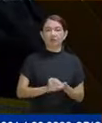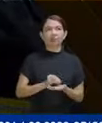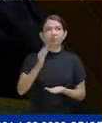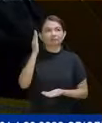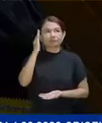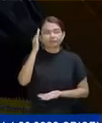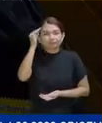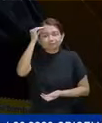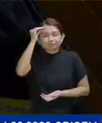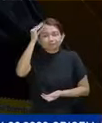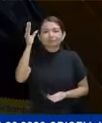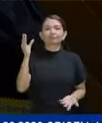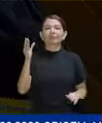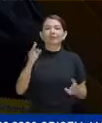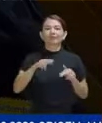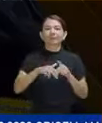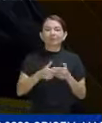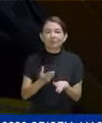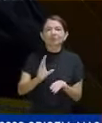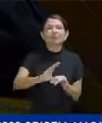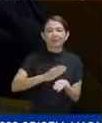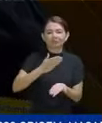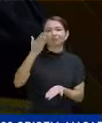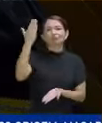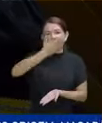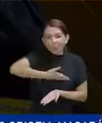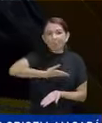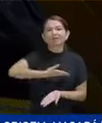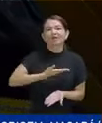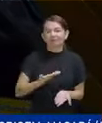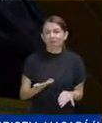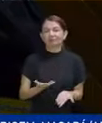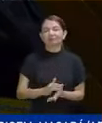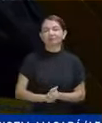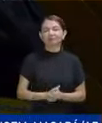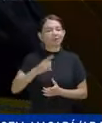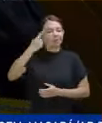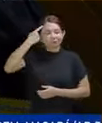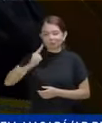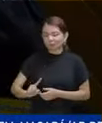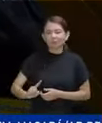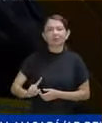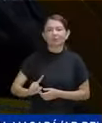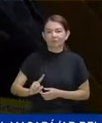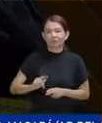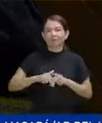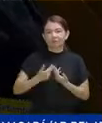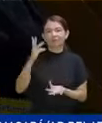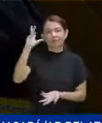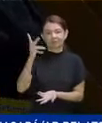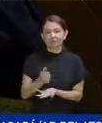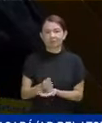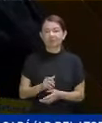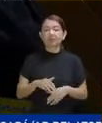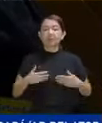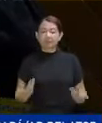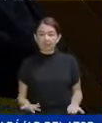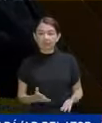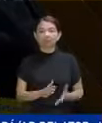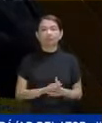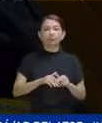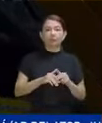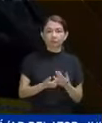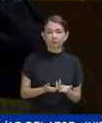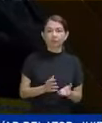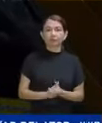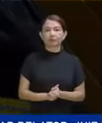ciência dos atos processuais da prestação de contas e, consequentemente, da execução da decisão. No mérito, a procedência